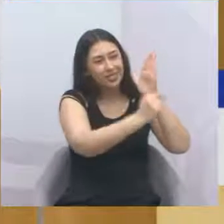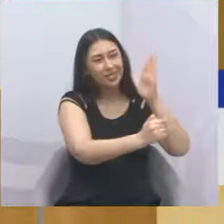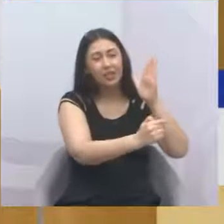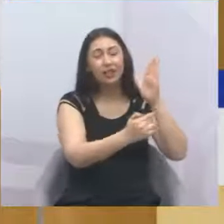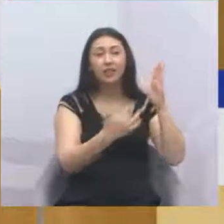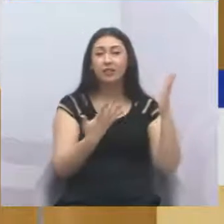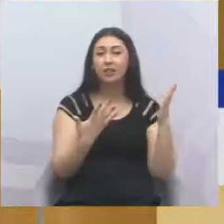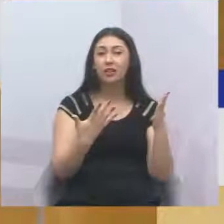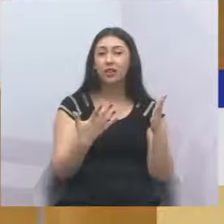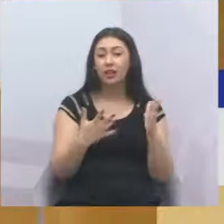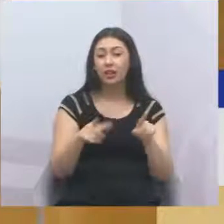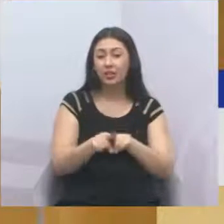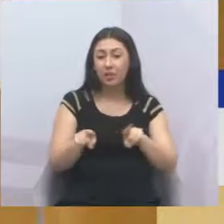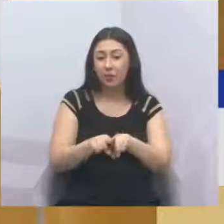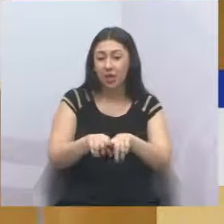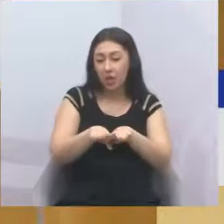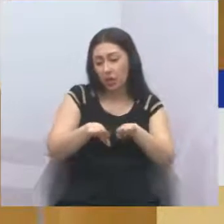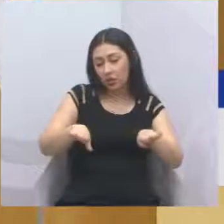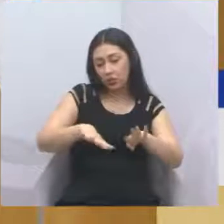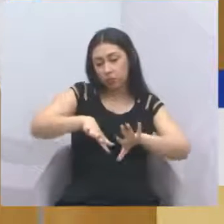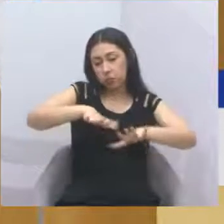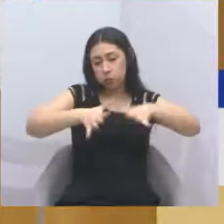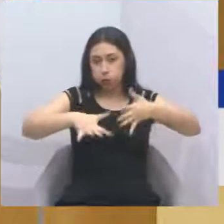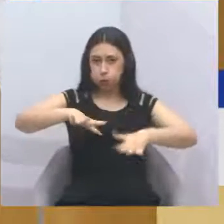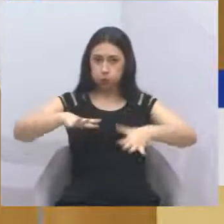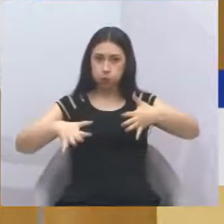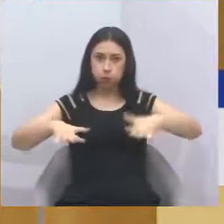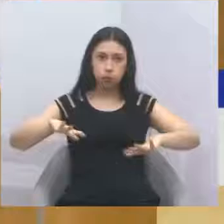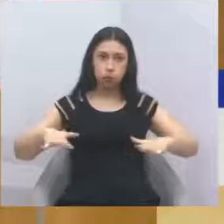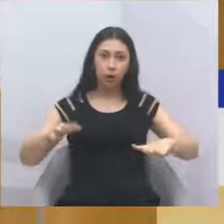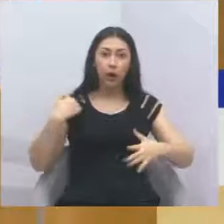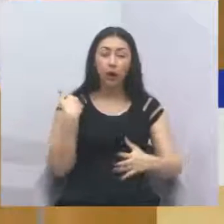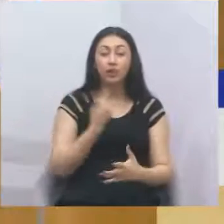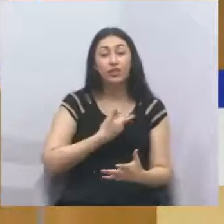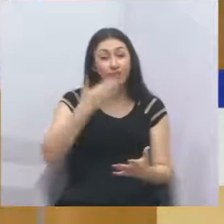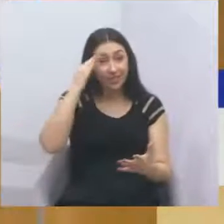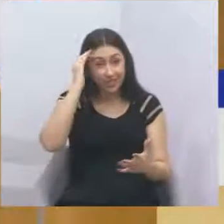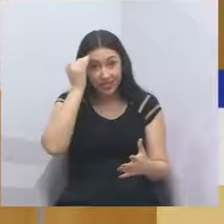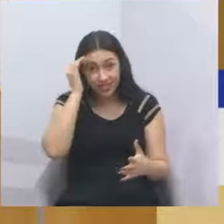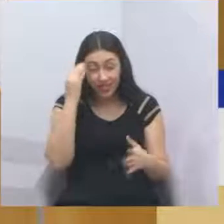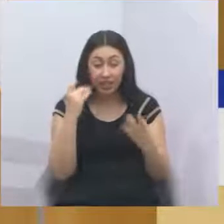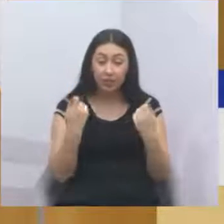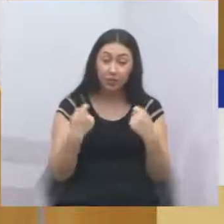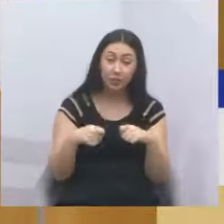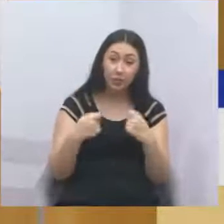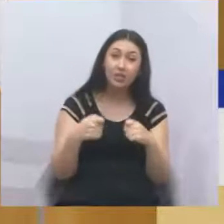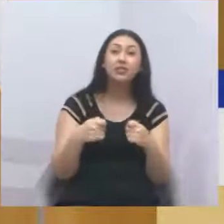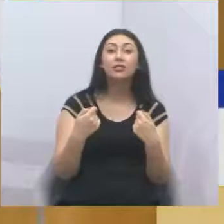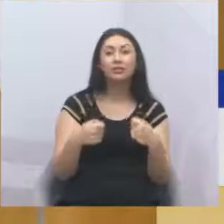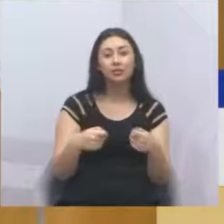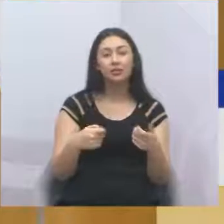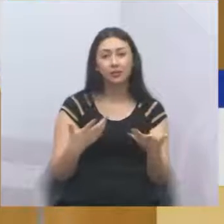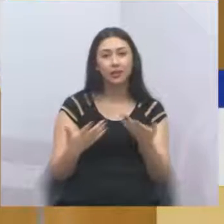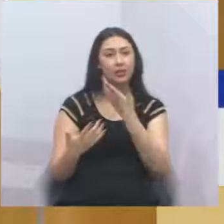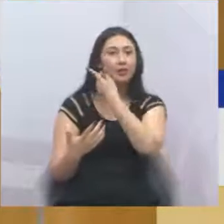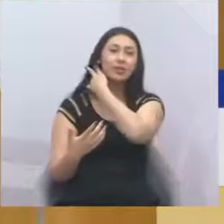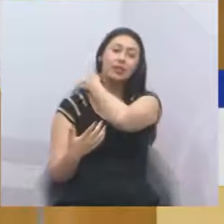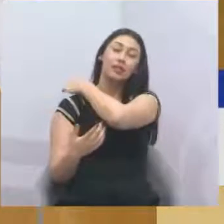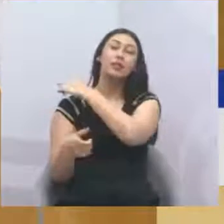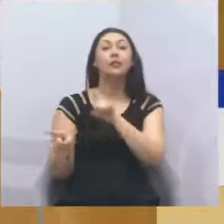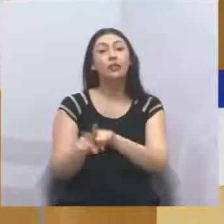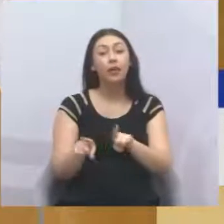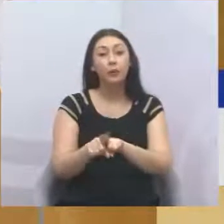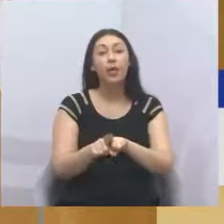de calçadas que se levantam. A gente entende que isso é uma necessidade, isso está garantido na